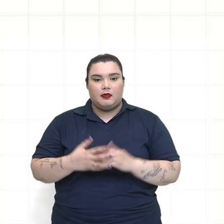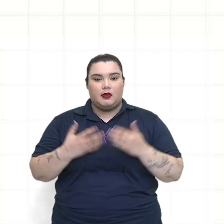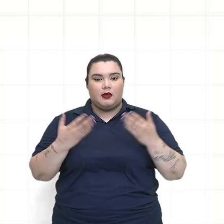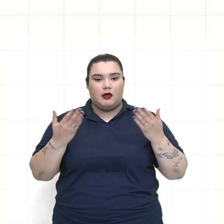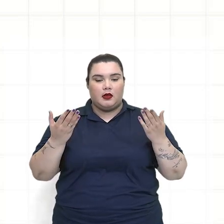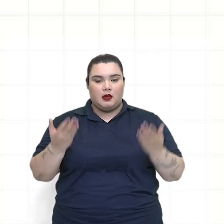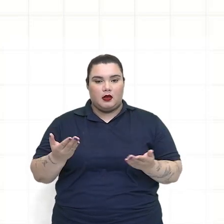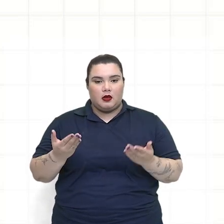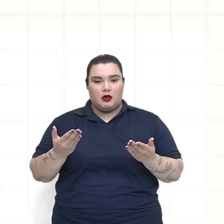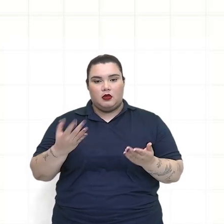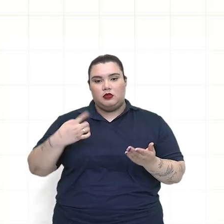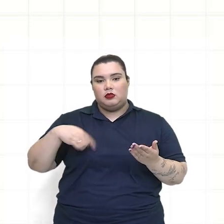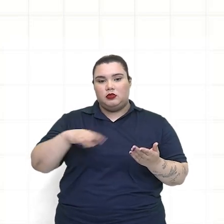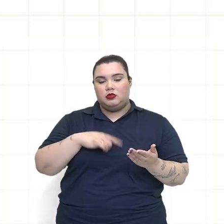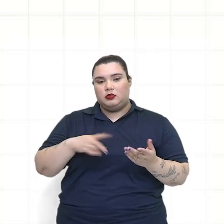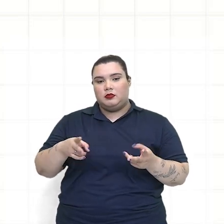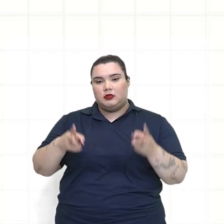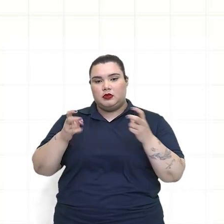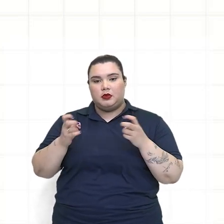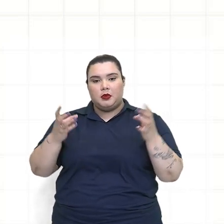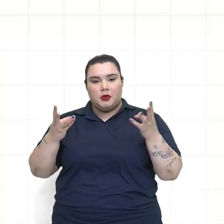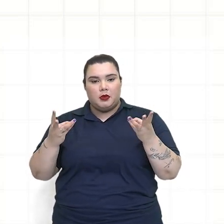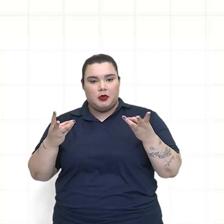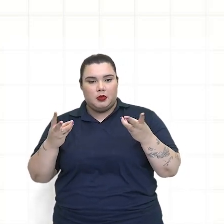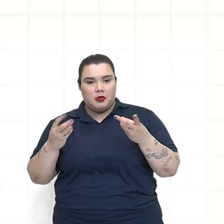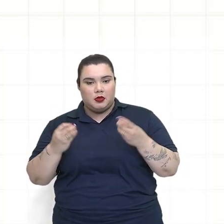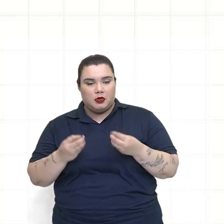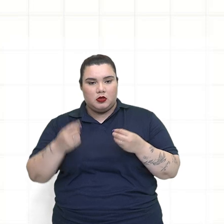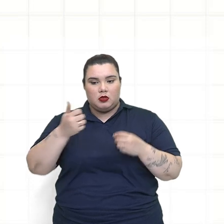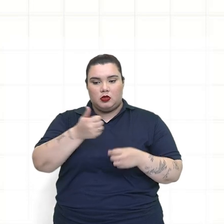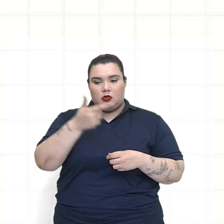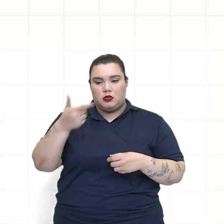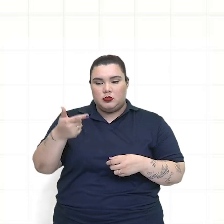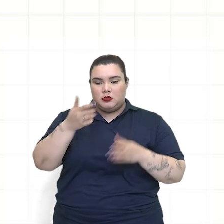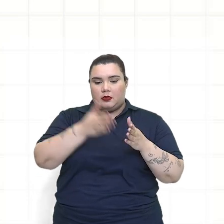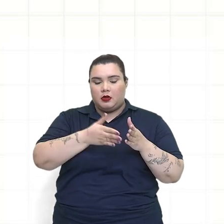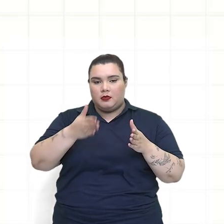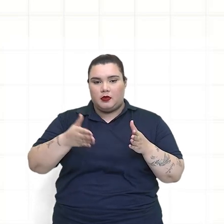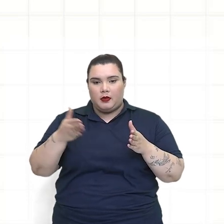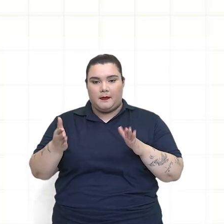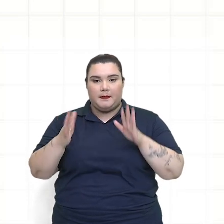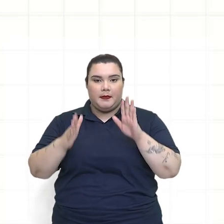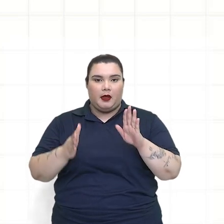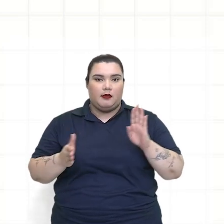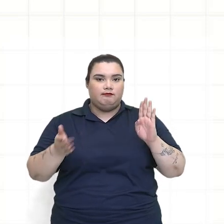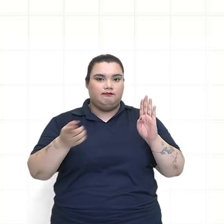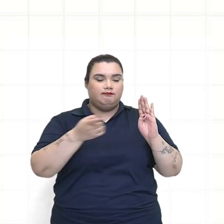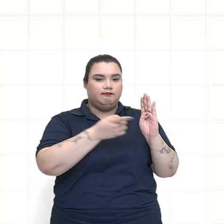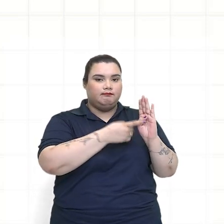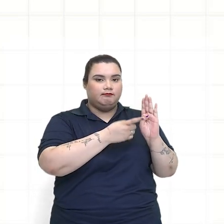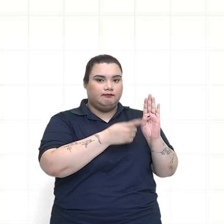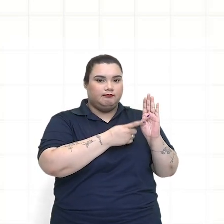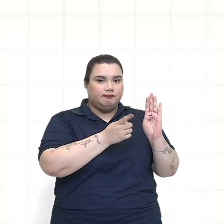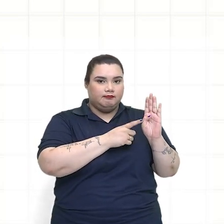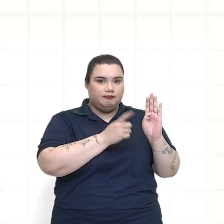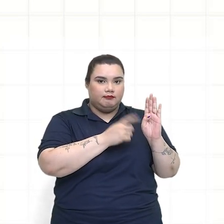Aí, com isso daqui, nós fazemos a contagem de 12 em 12. Já para a mão, certo,